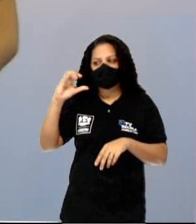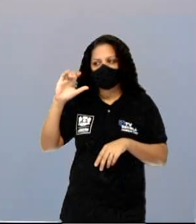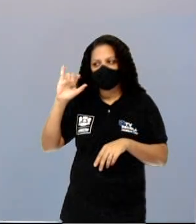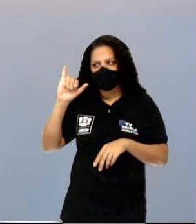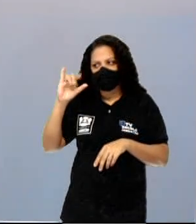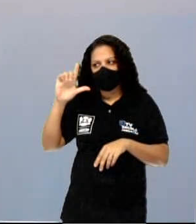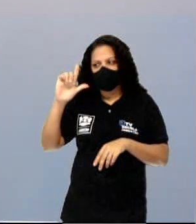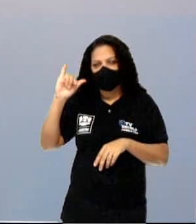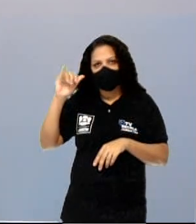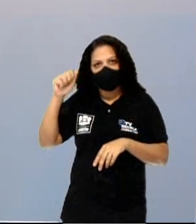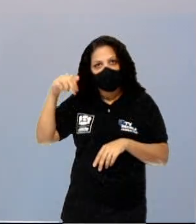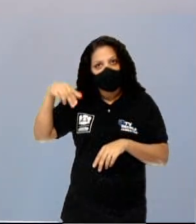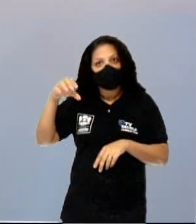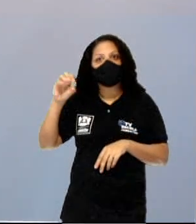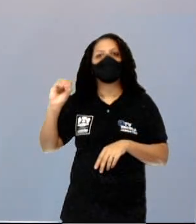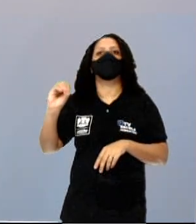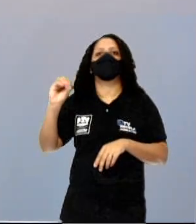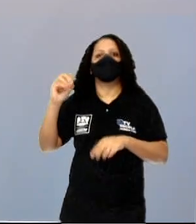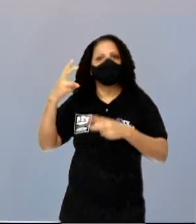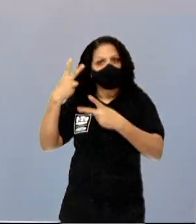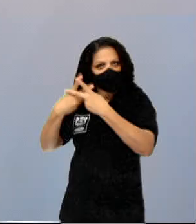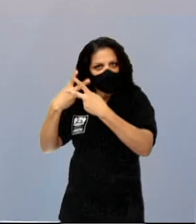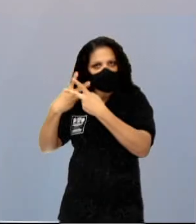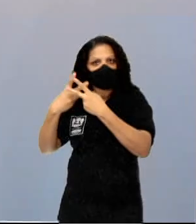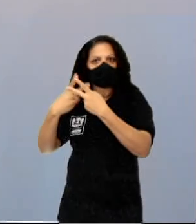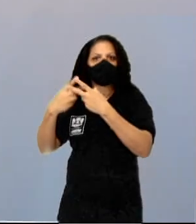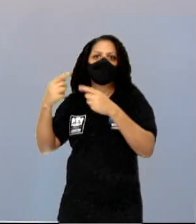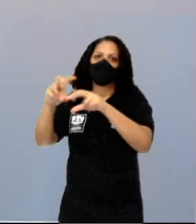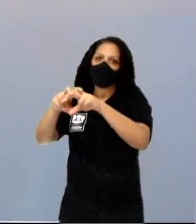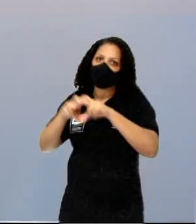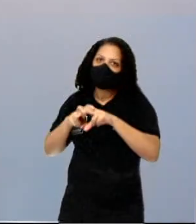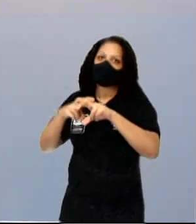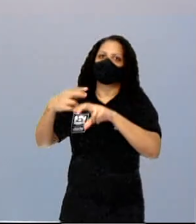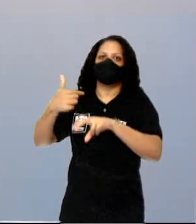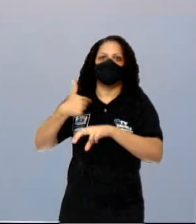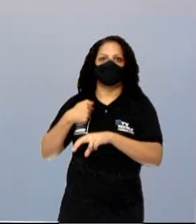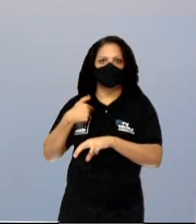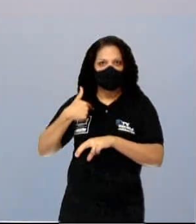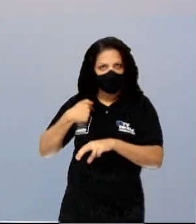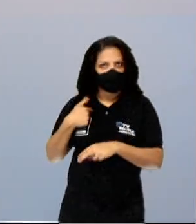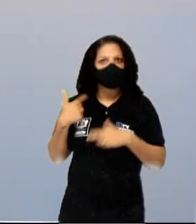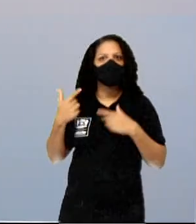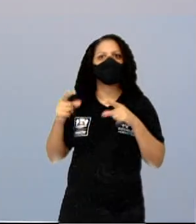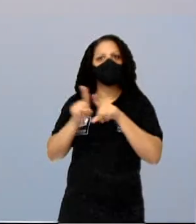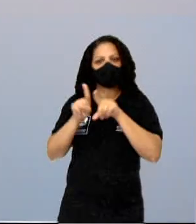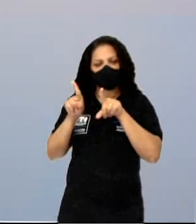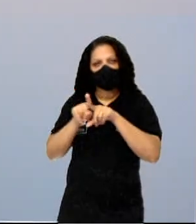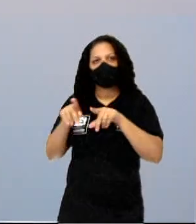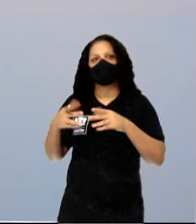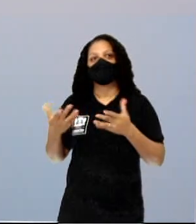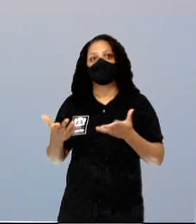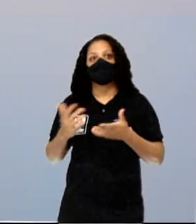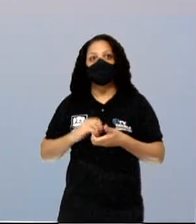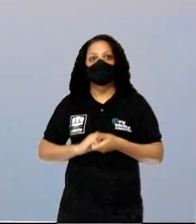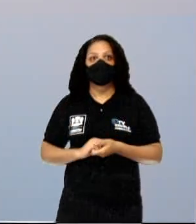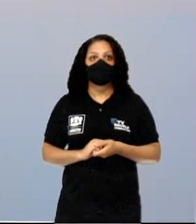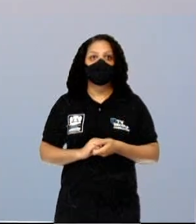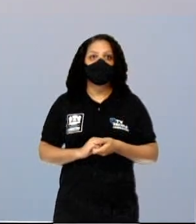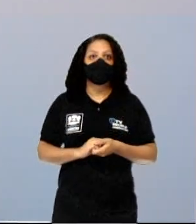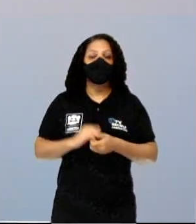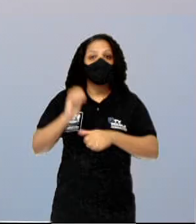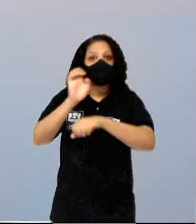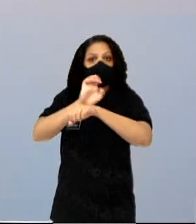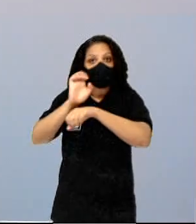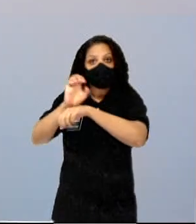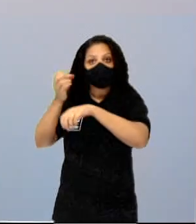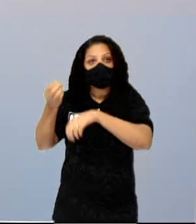repressão varguista. A gente, então, tem como outro pilar da era Vargas, do Estado Novo, perdão,